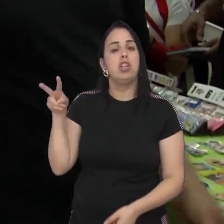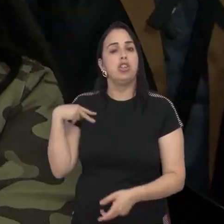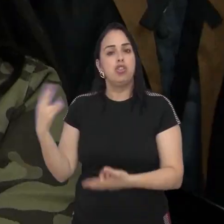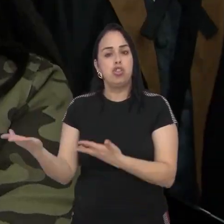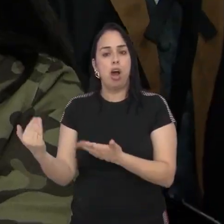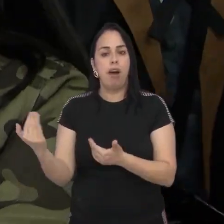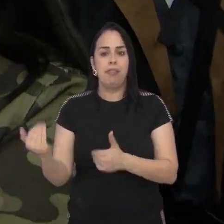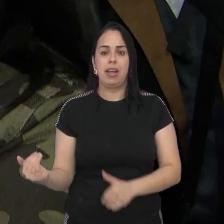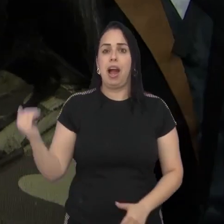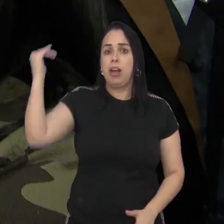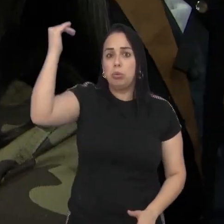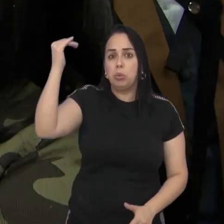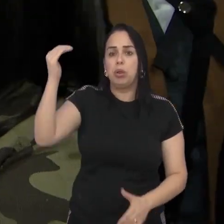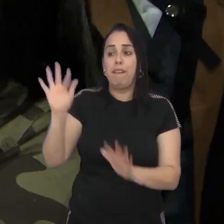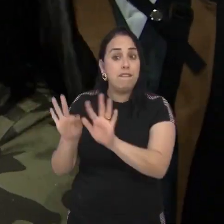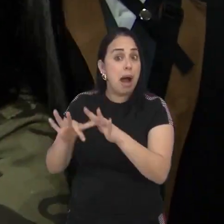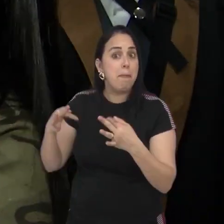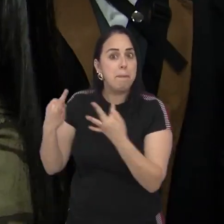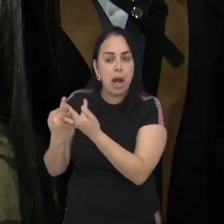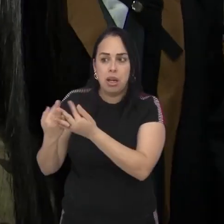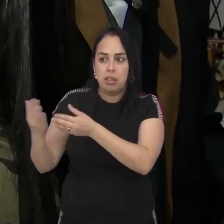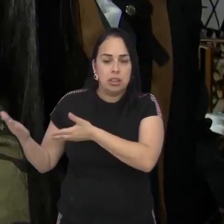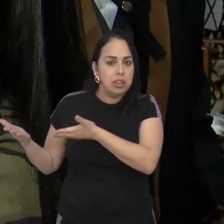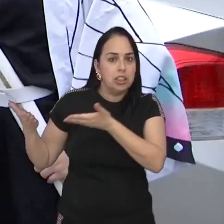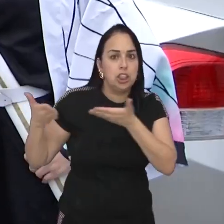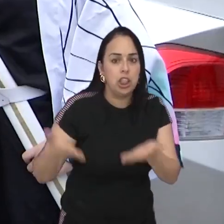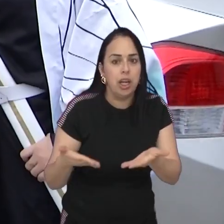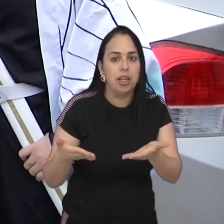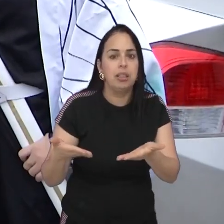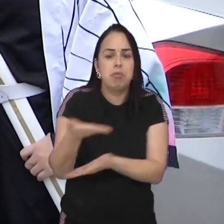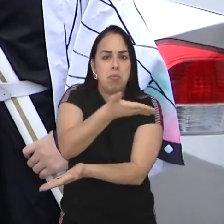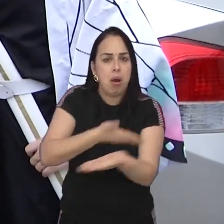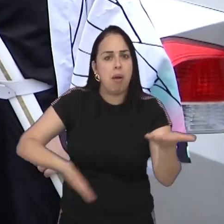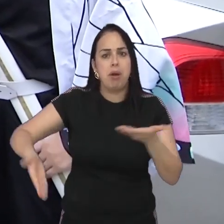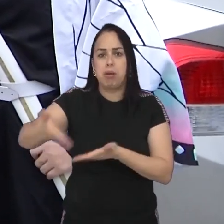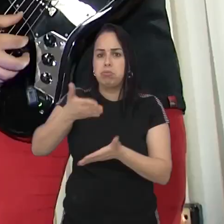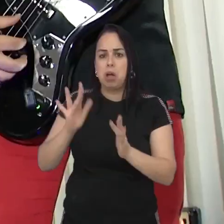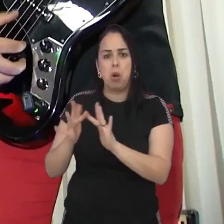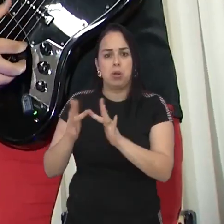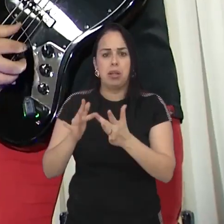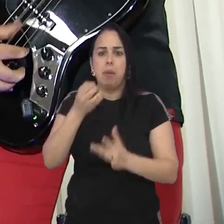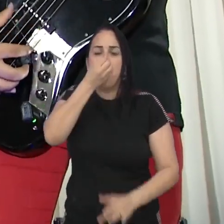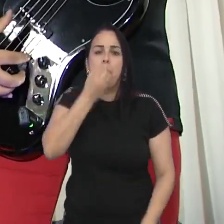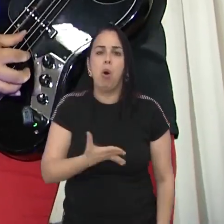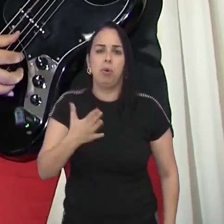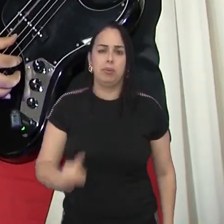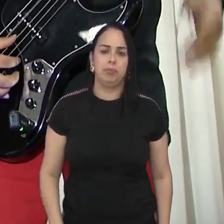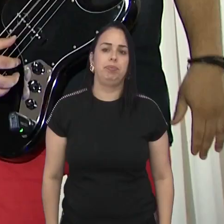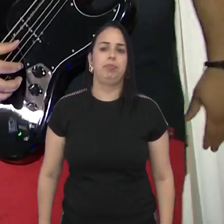né, famílias participando, que é uma integração muito bacana.